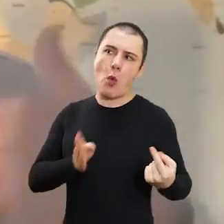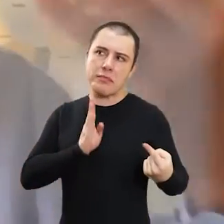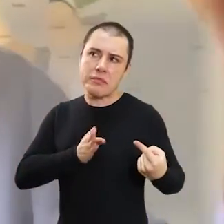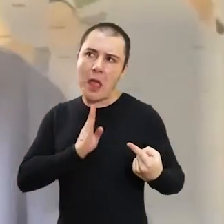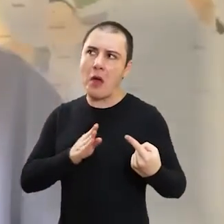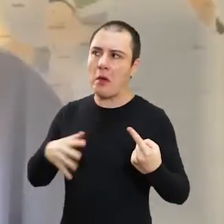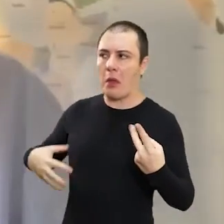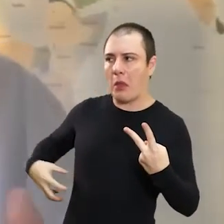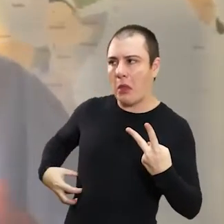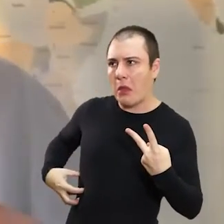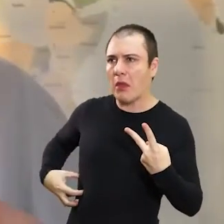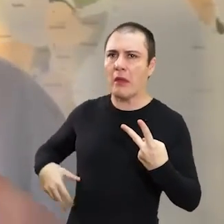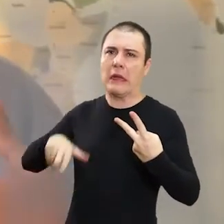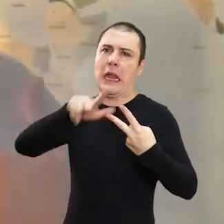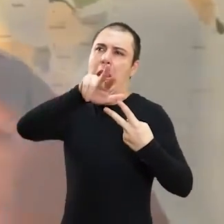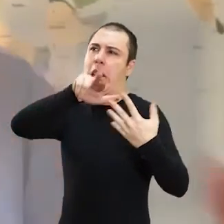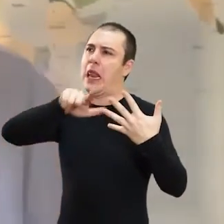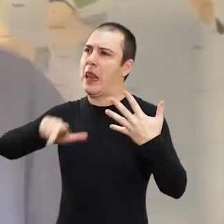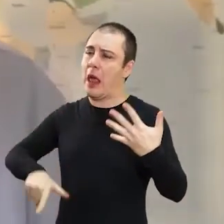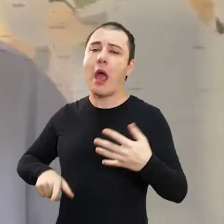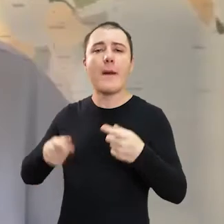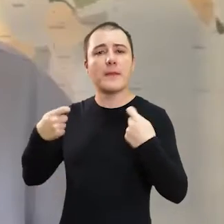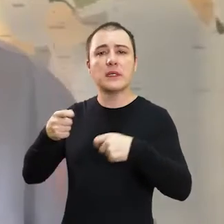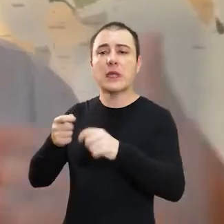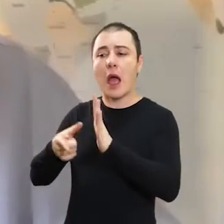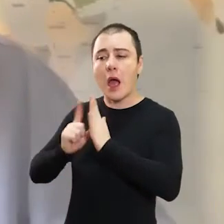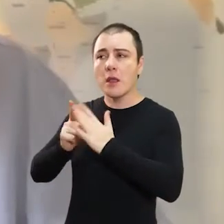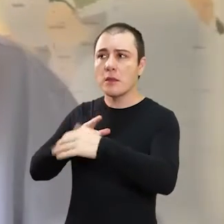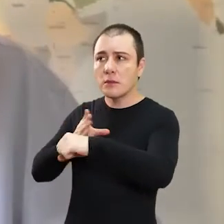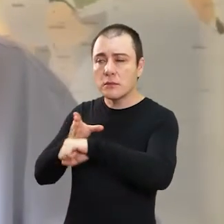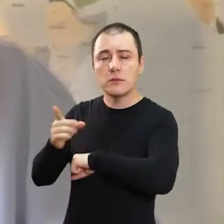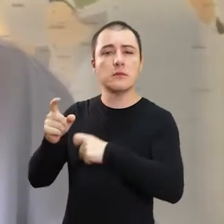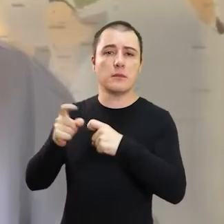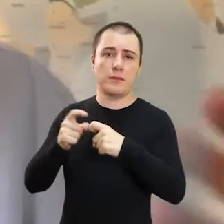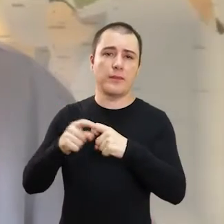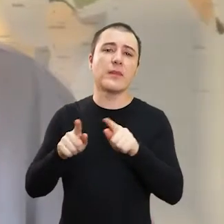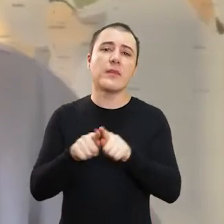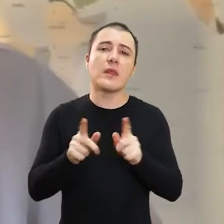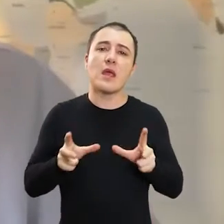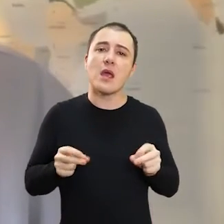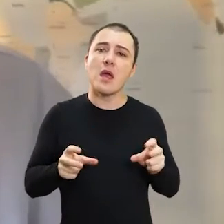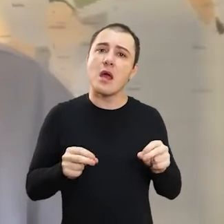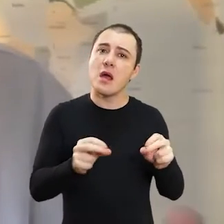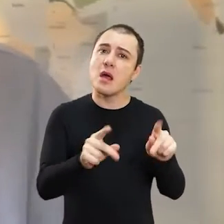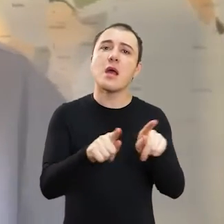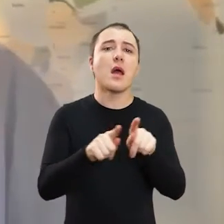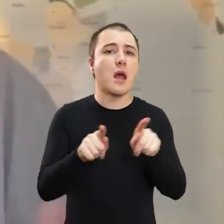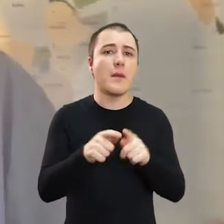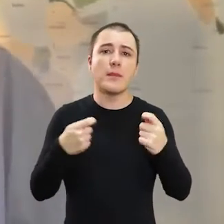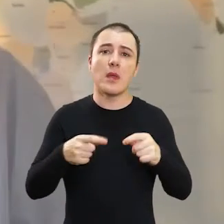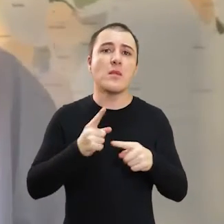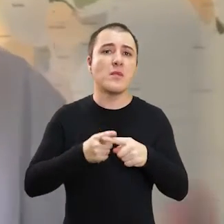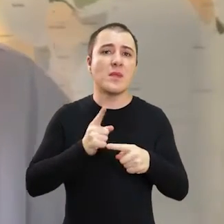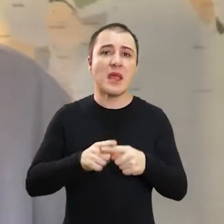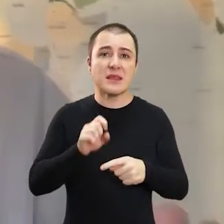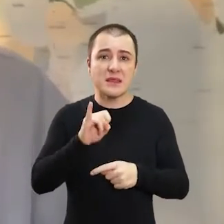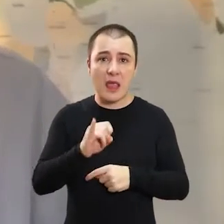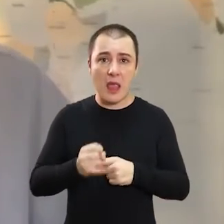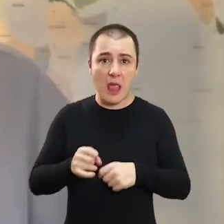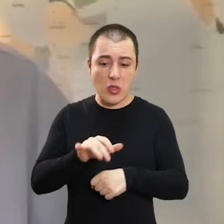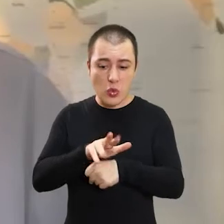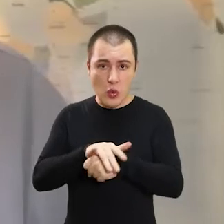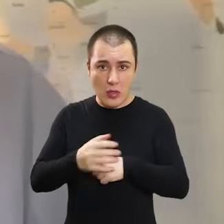coração, assim é com o rim, e assim com inúmeras outras doenças, a oncologia, o câncer, né? Porque no início ele